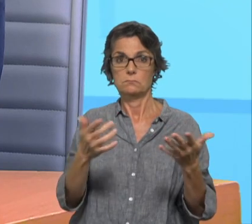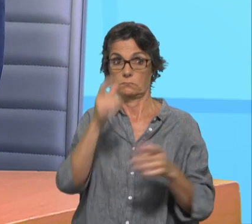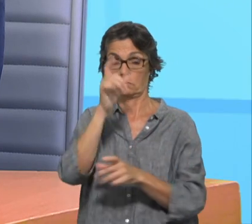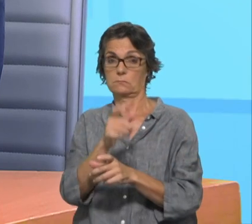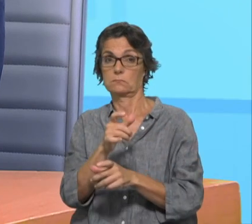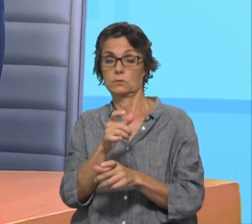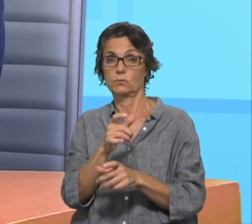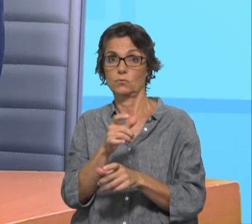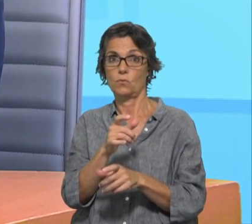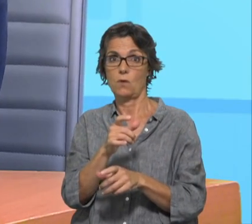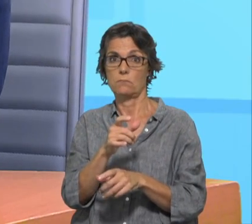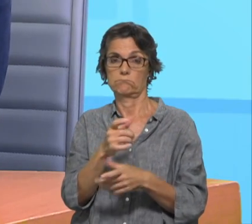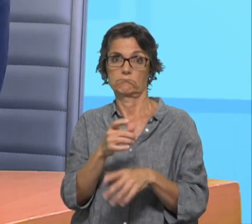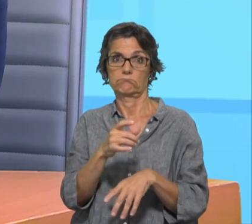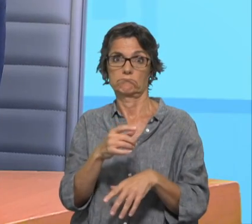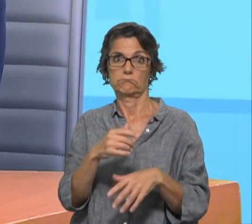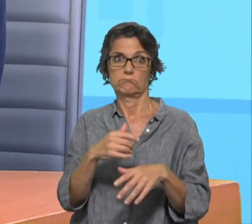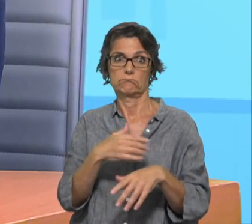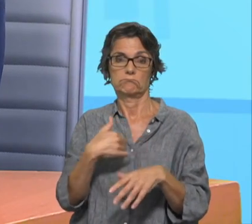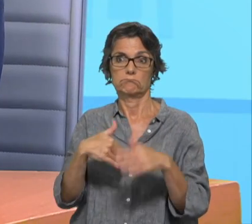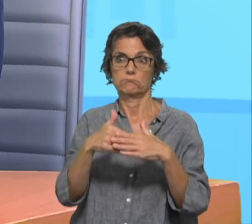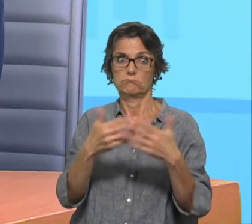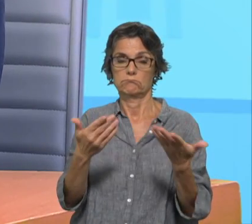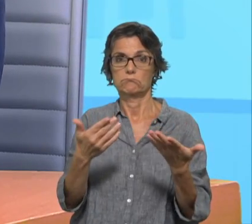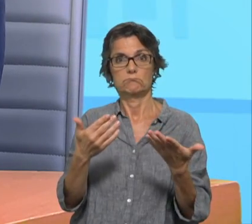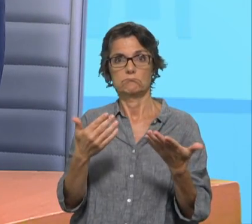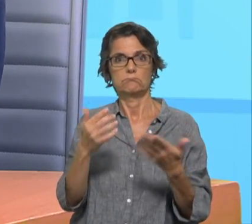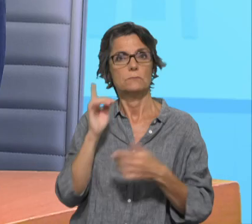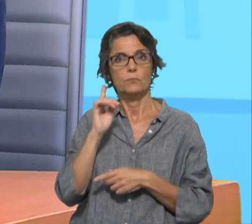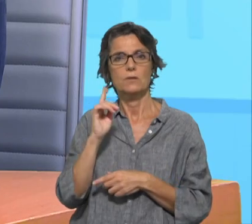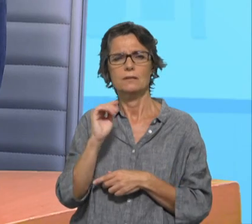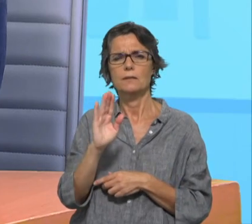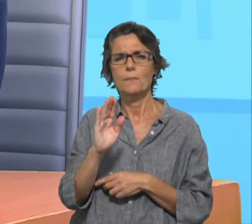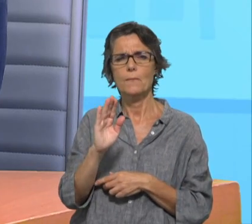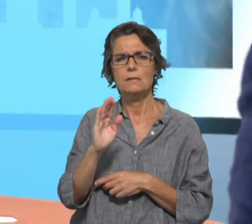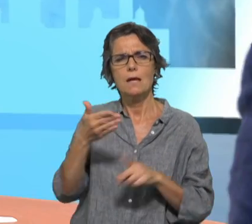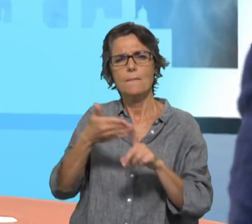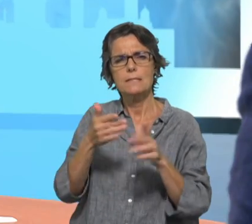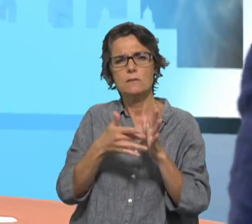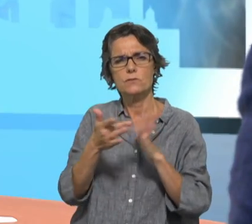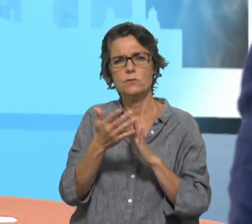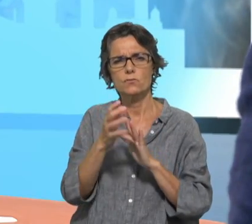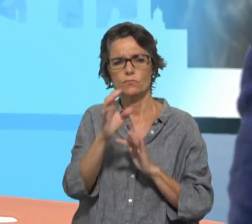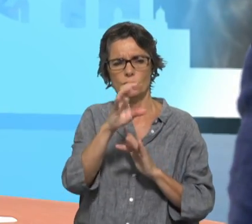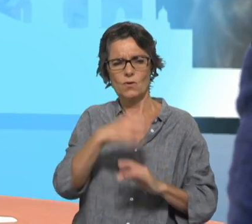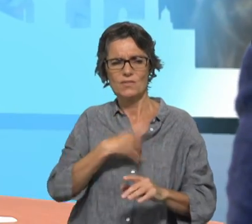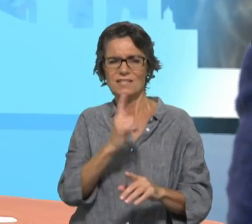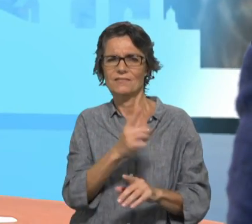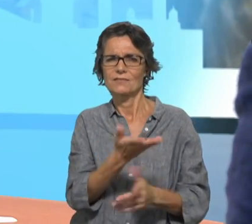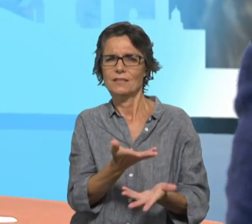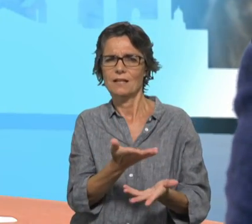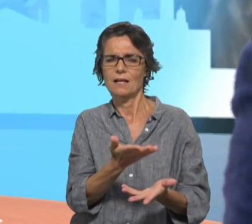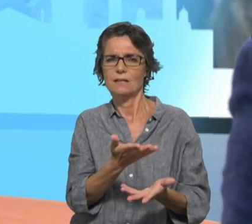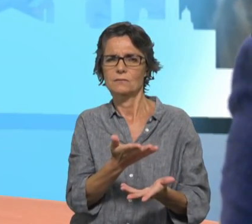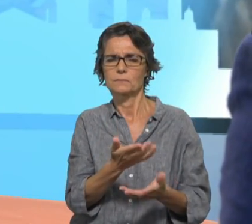a importância é de suprema, mas para a missão de Jesus nos 3 anos de